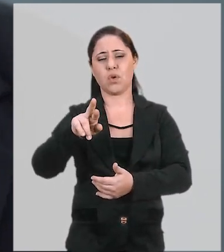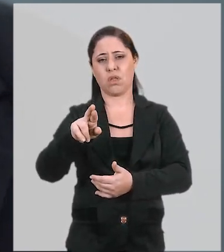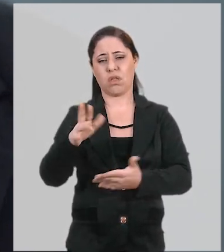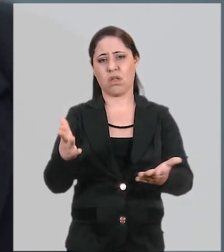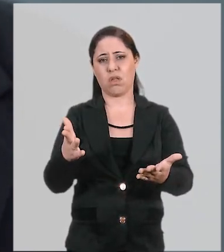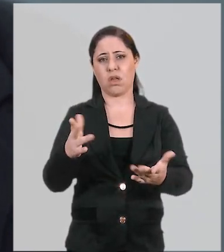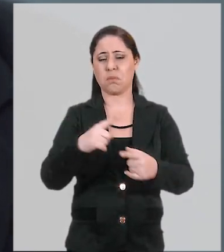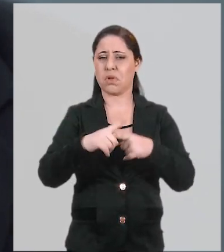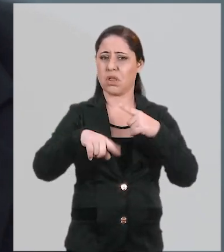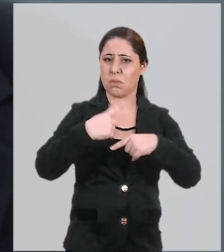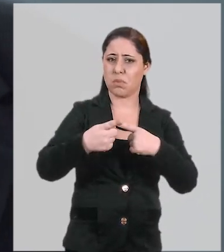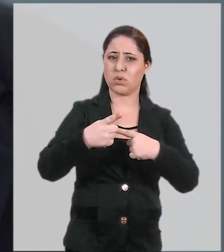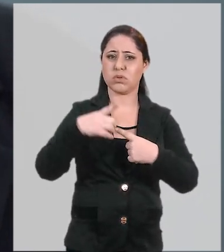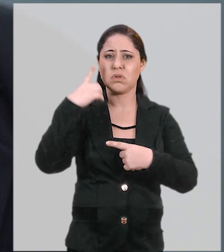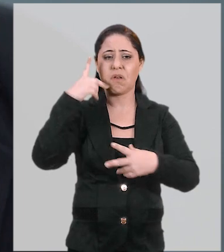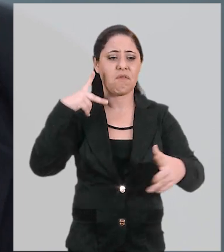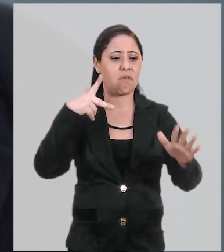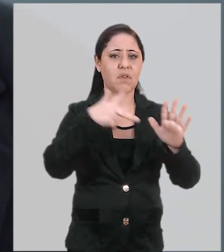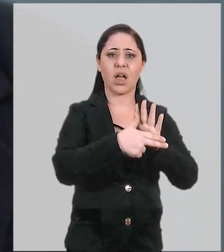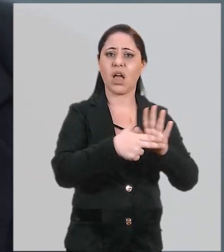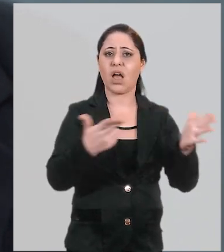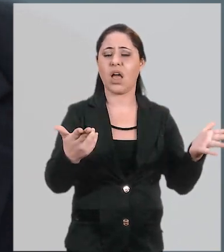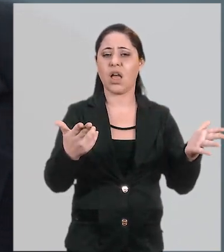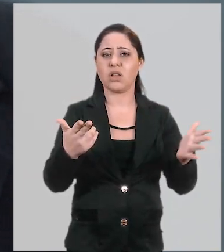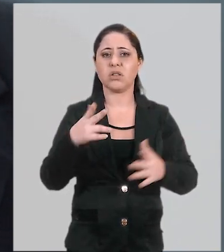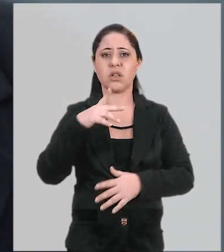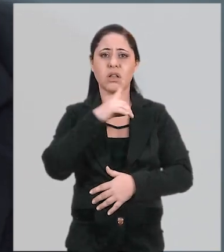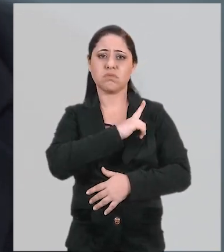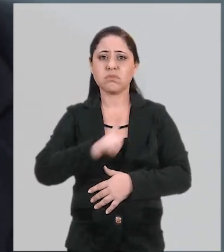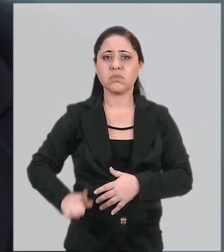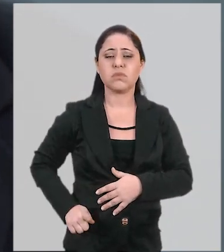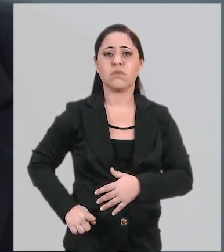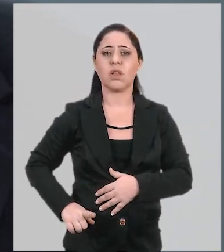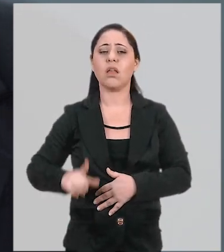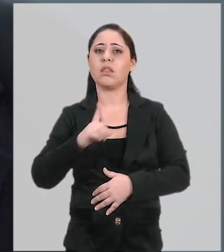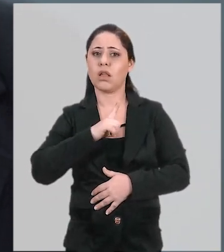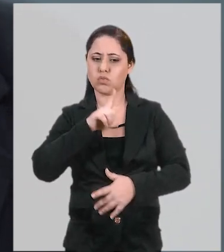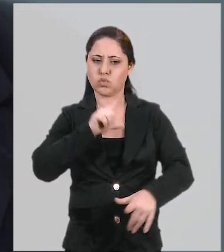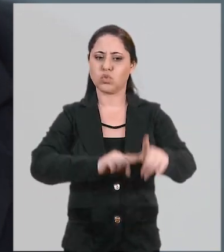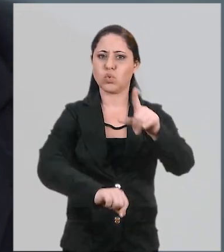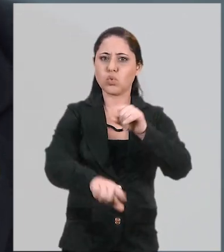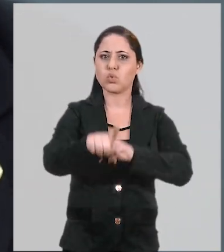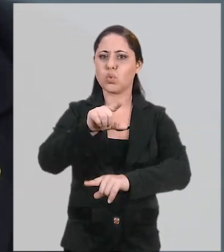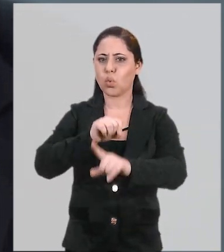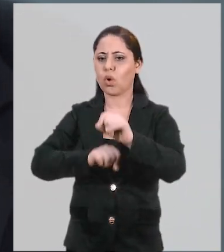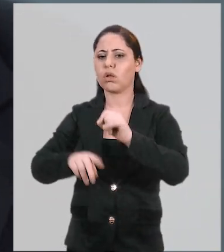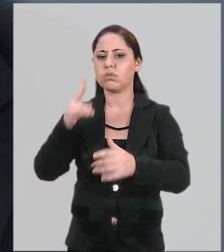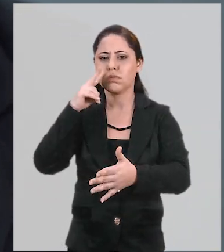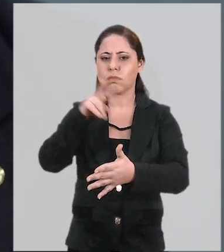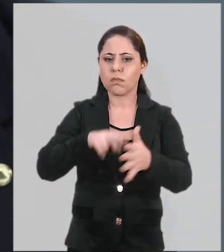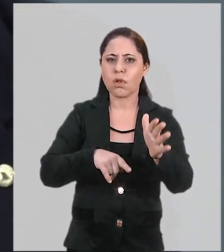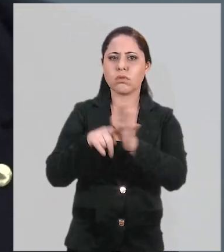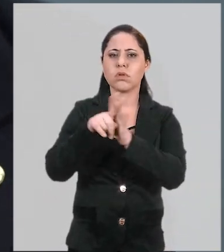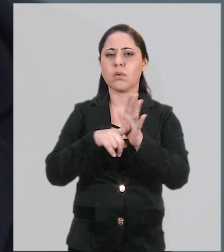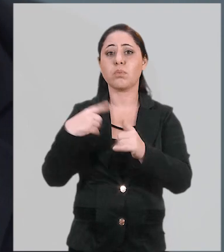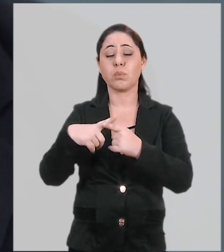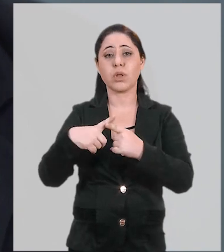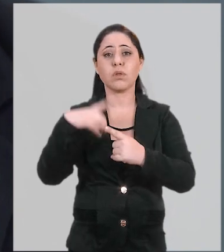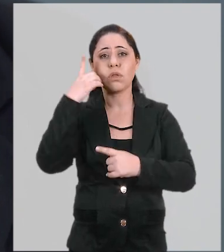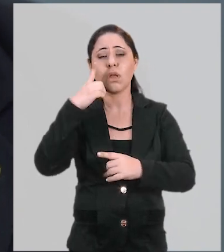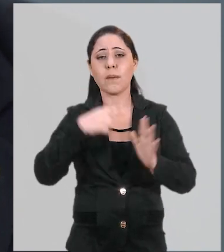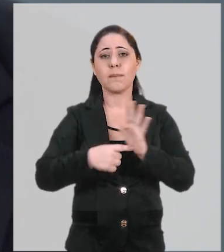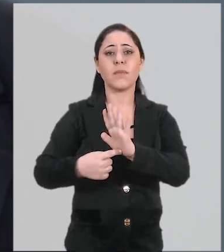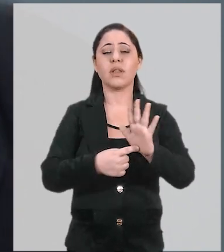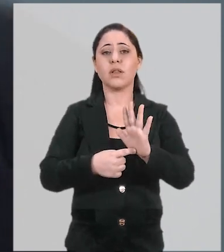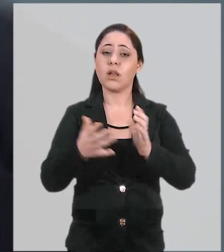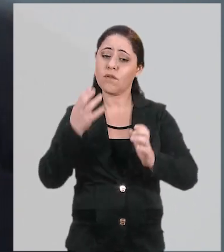venha para o plenário e depois vetado pelo governo. Inclusive tem causado uma celeuma muito grande, porque o parlamentar ele apresenta o seu projeto e ele quer ver